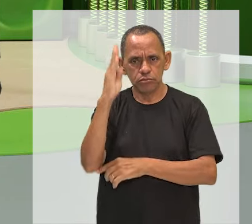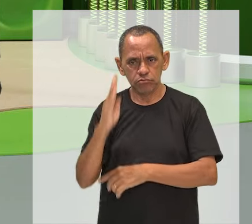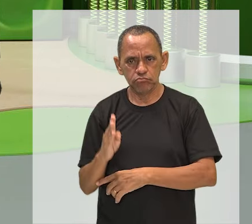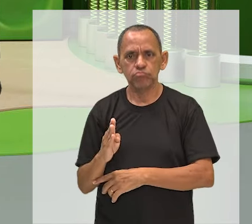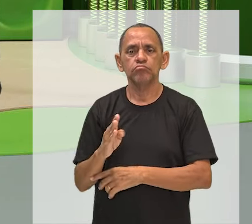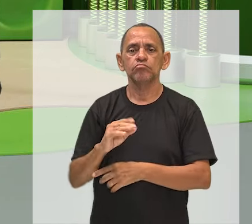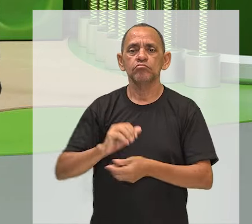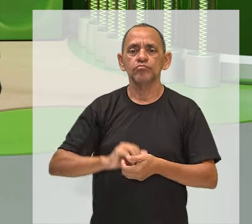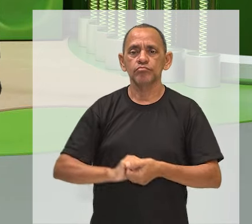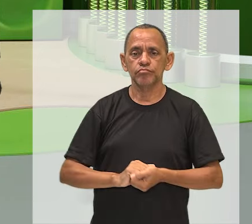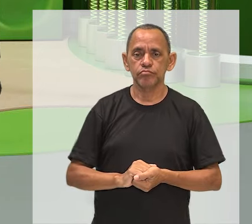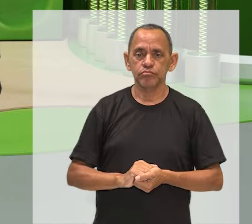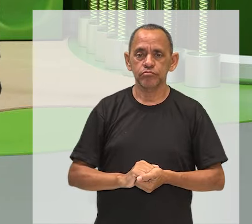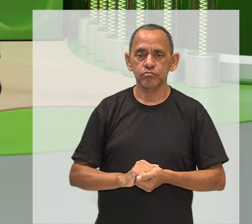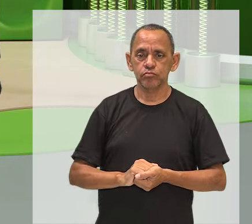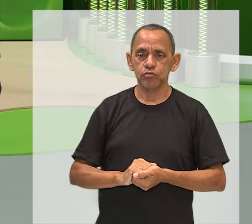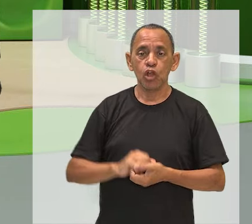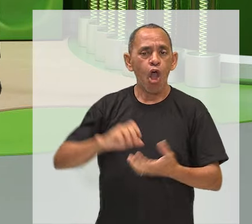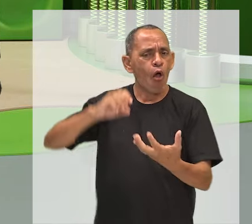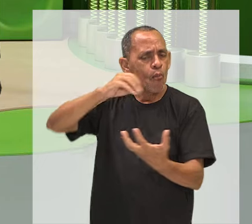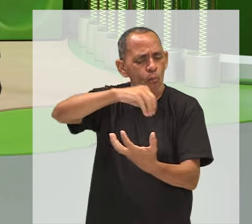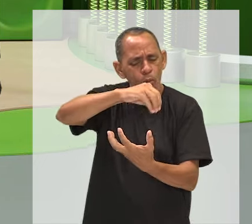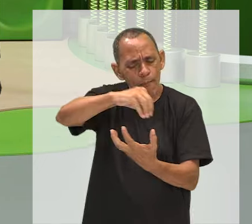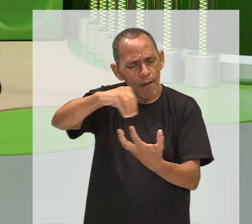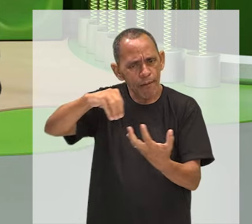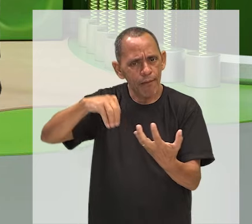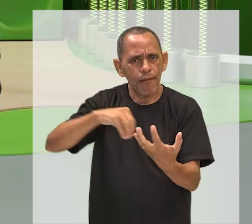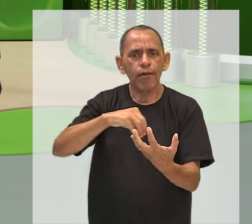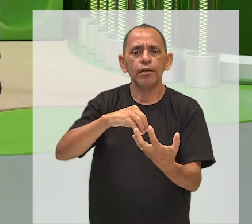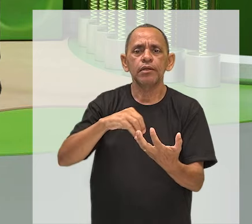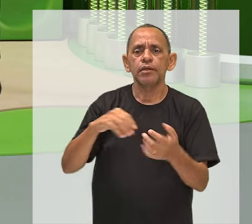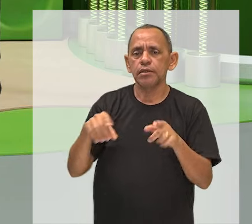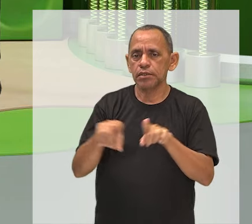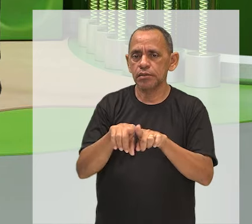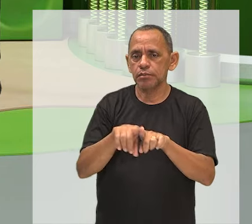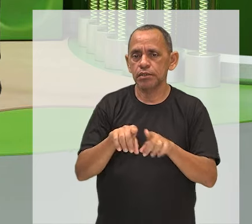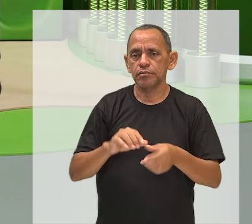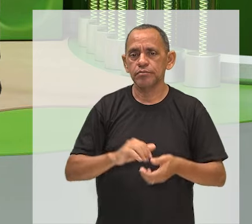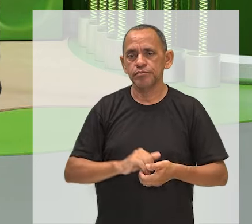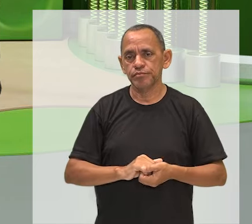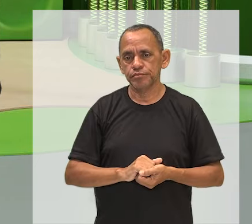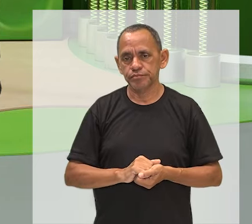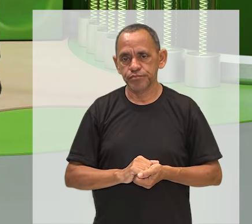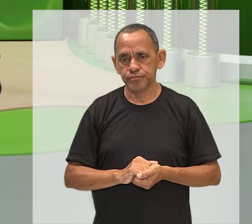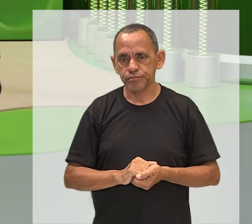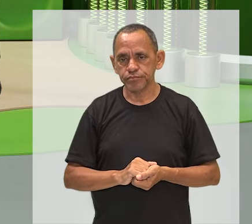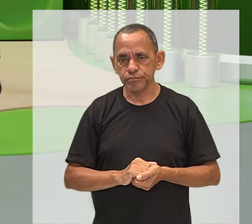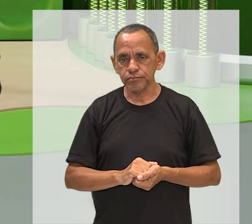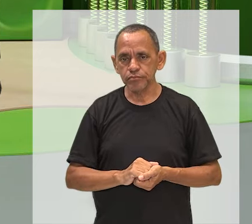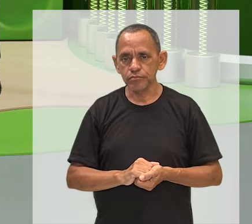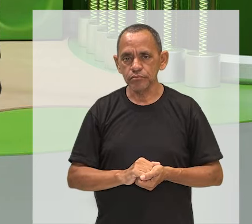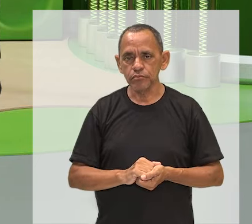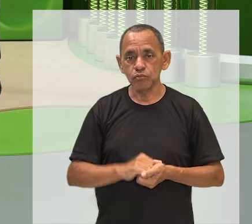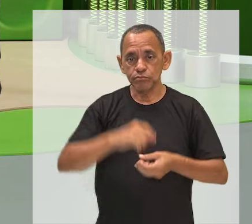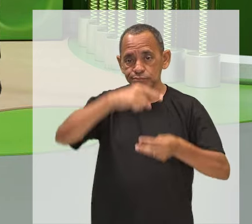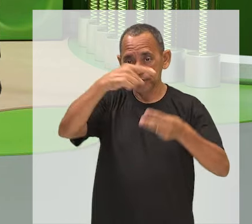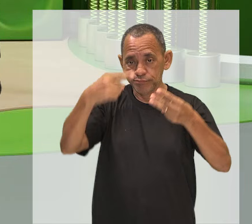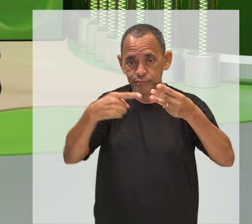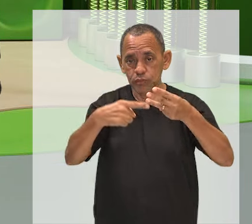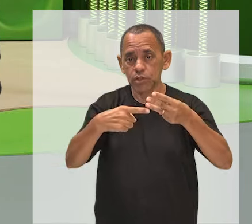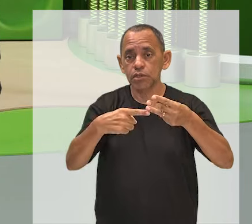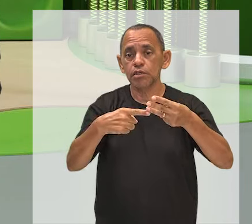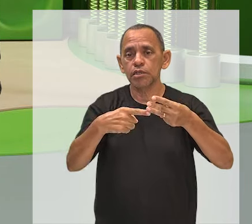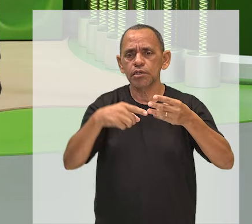do continente. E aí, avançando, a gente tem lá em cima, lá no tópico 3, né, a gente tem aí que